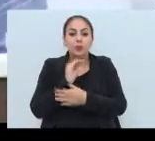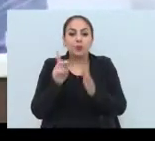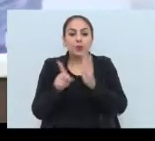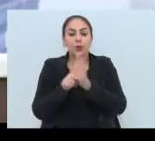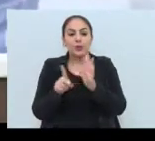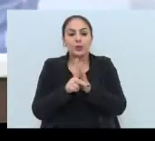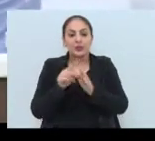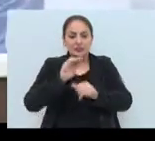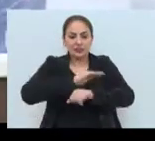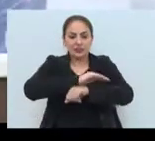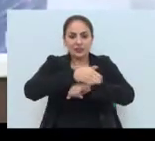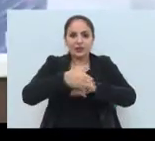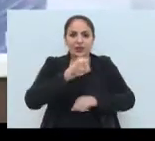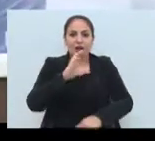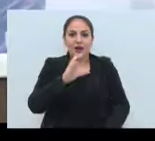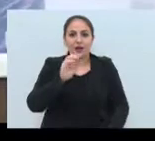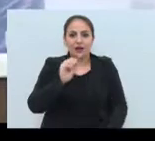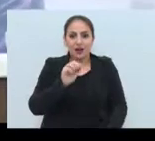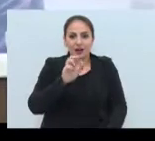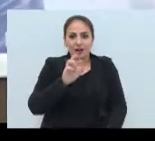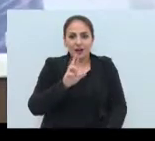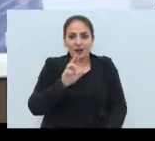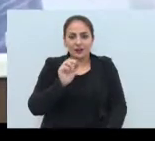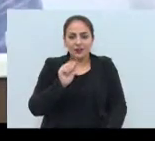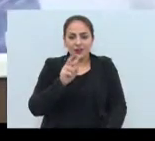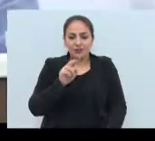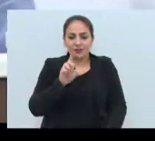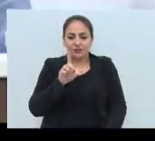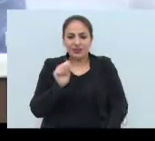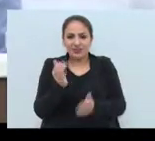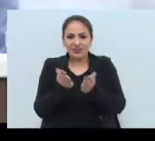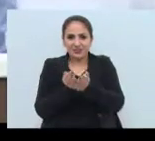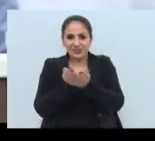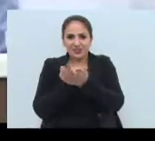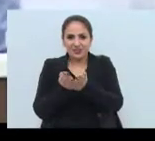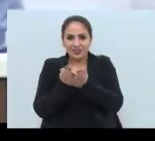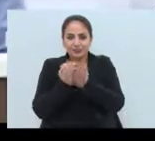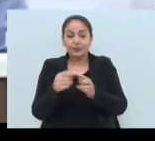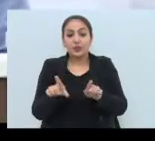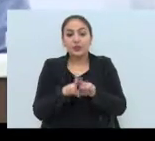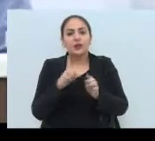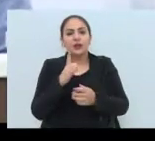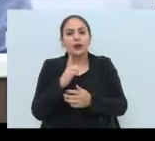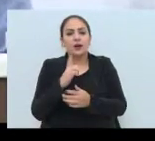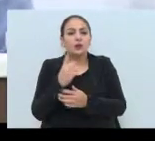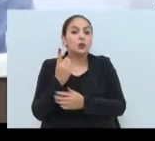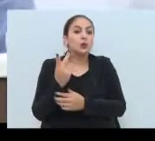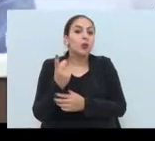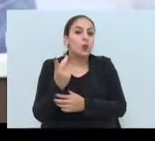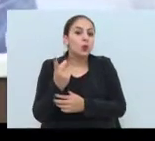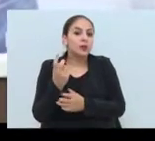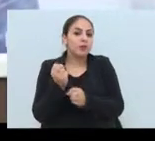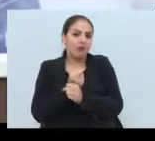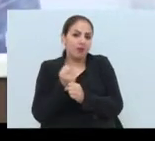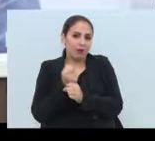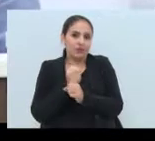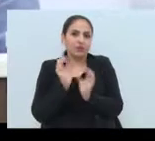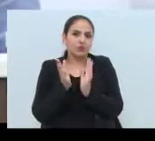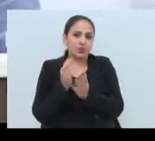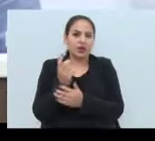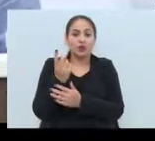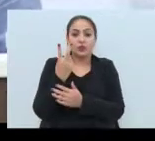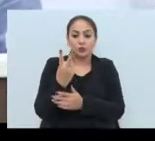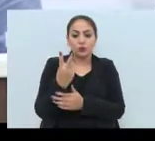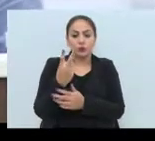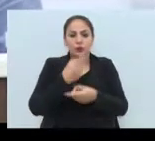pelo monumento lá, que hoje é o Trevo da Caravela. Então se passou lá, ou se passaram 12 anos, né, foram